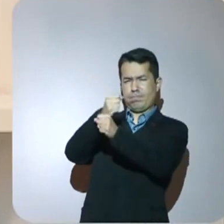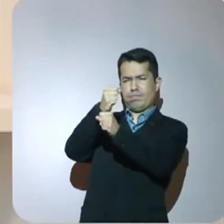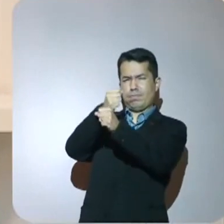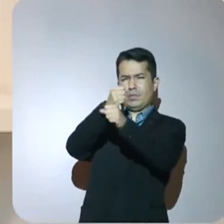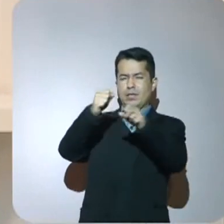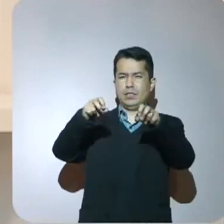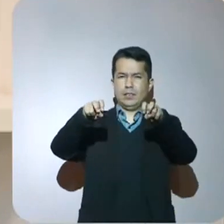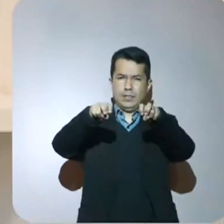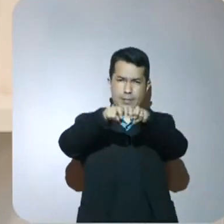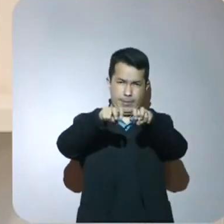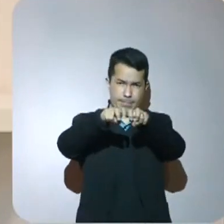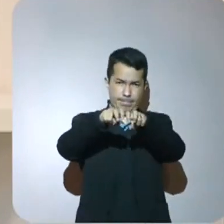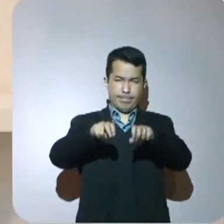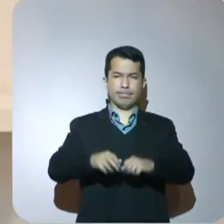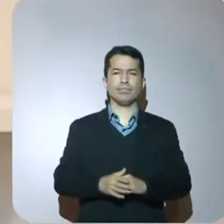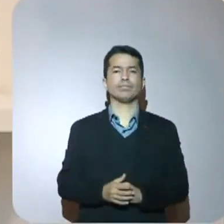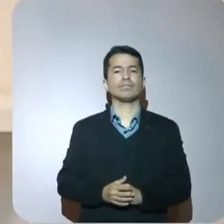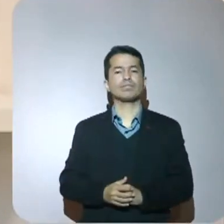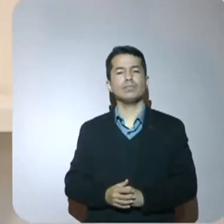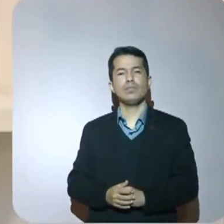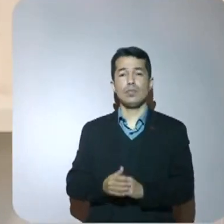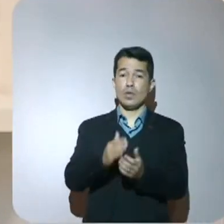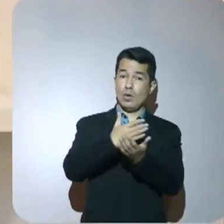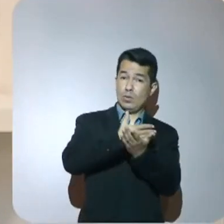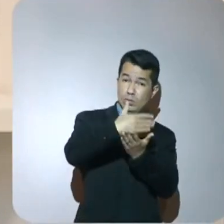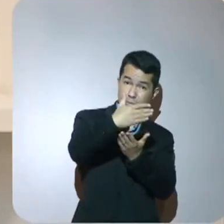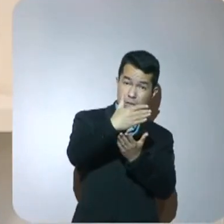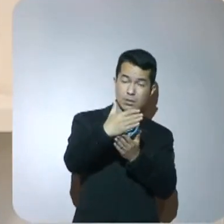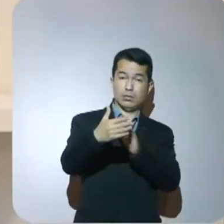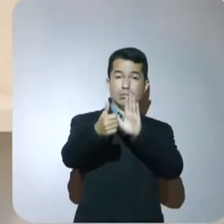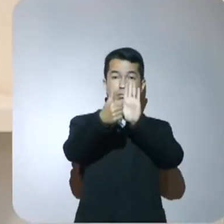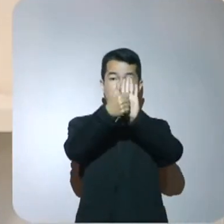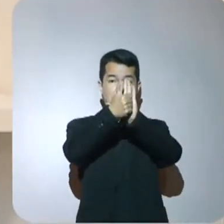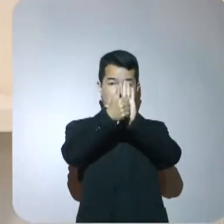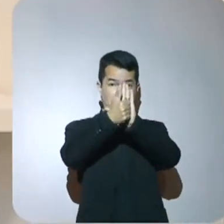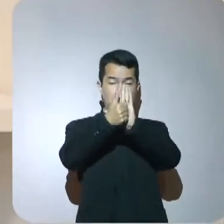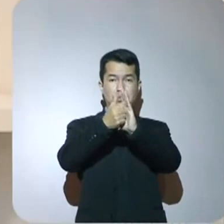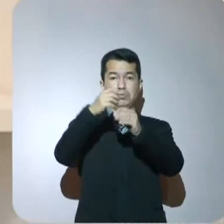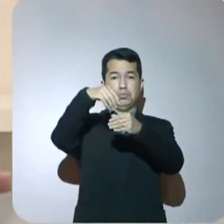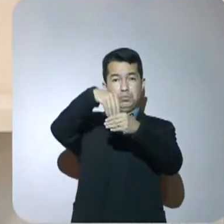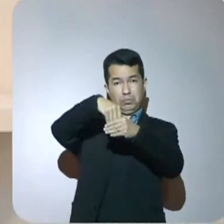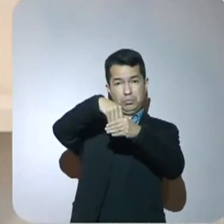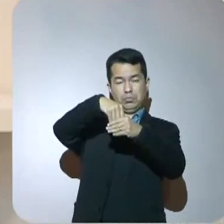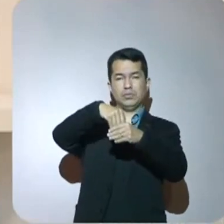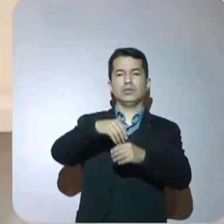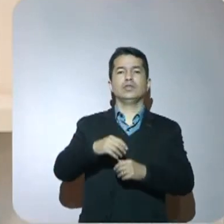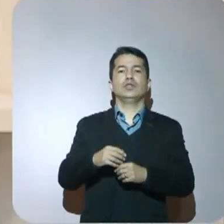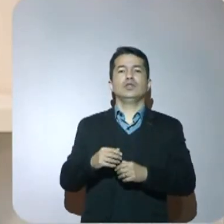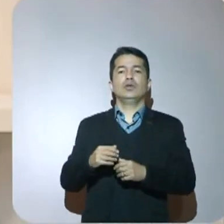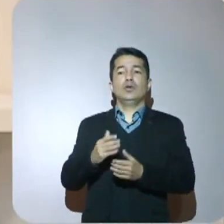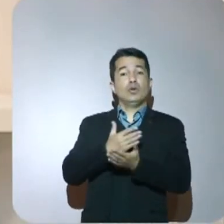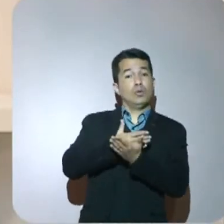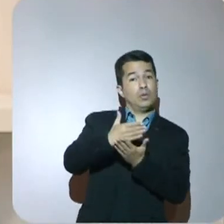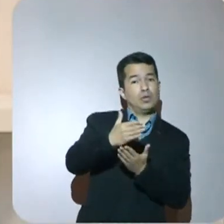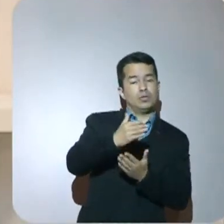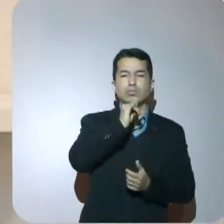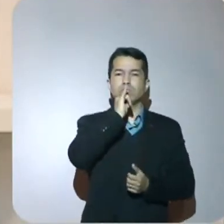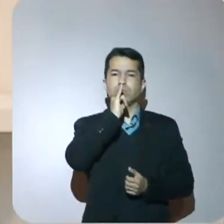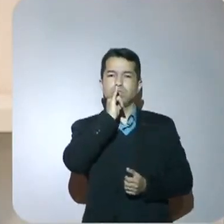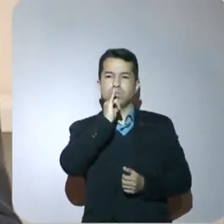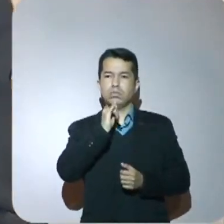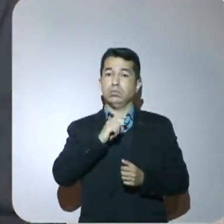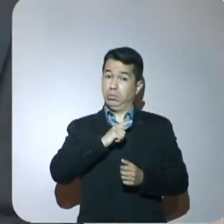começou a haver dentro da igreja um movimento de que quando a igreja fosse construída,